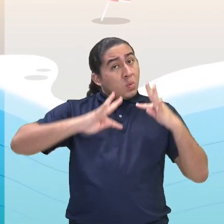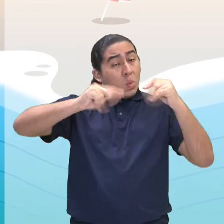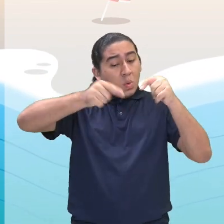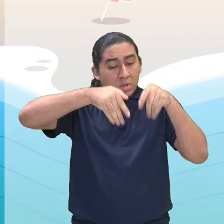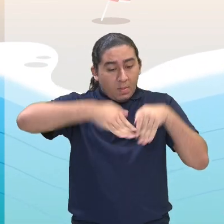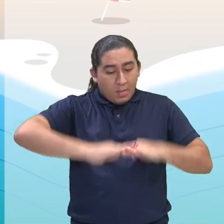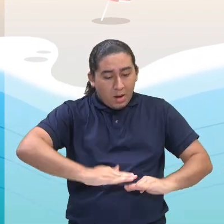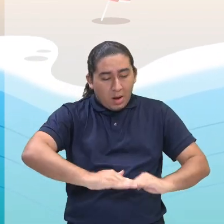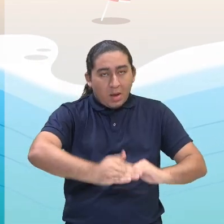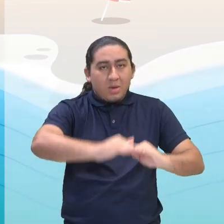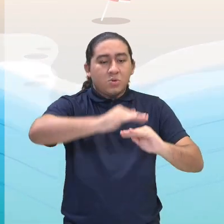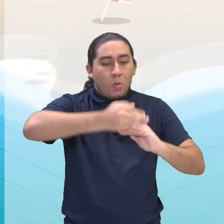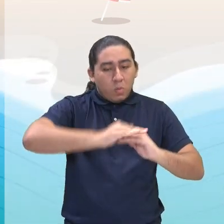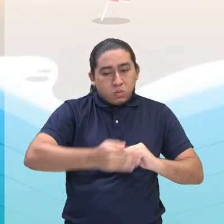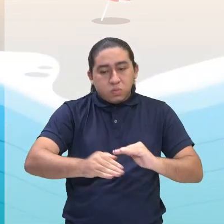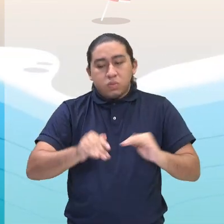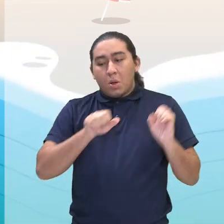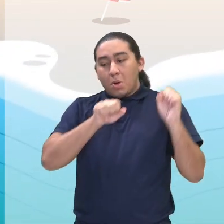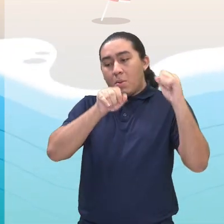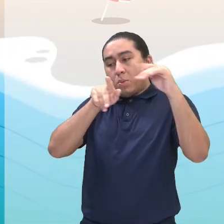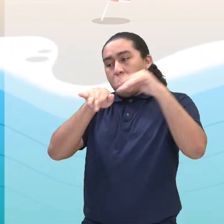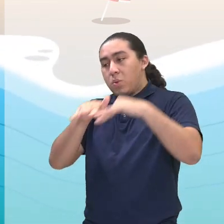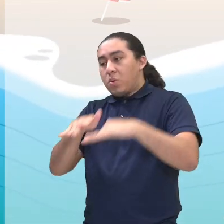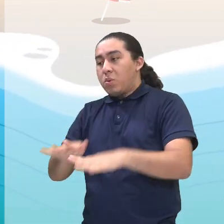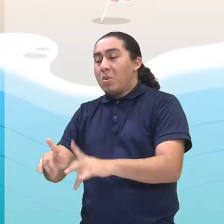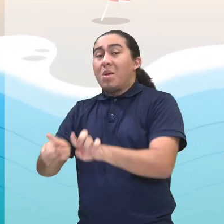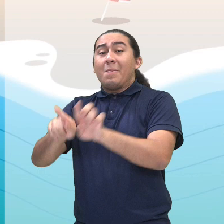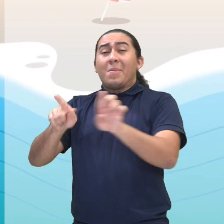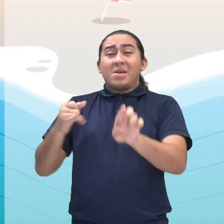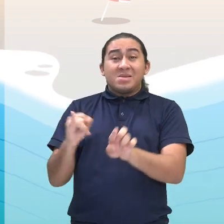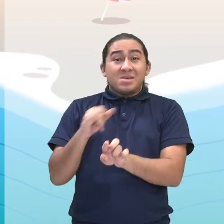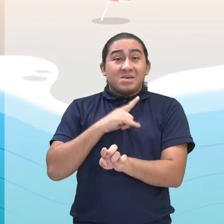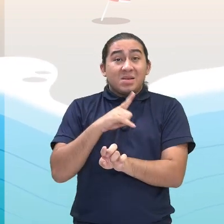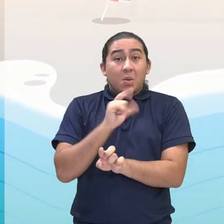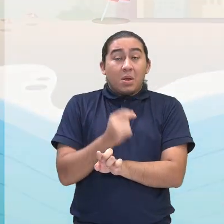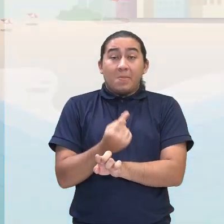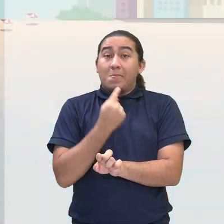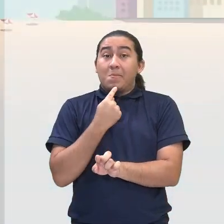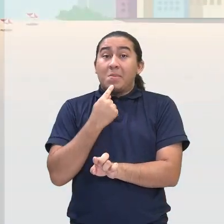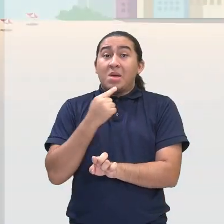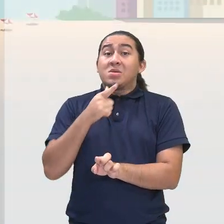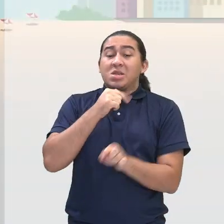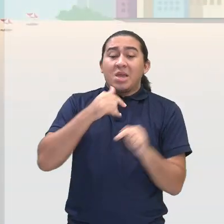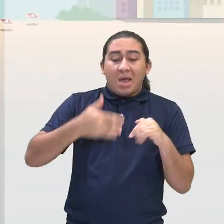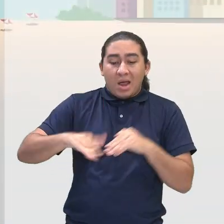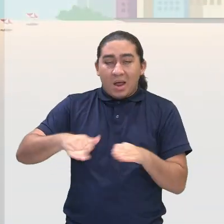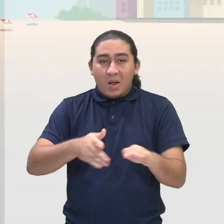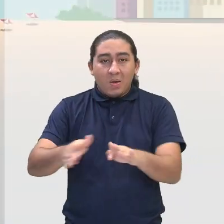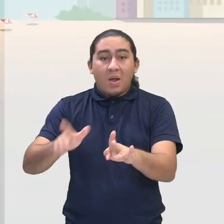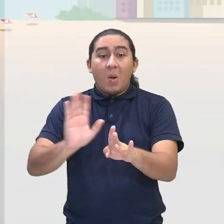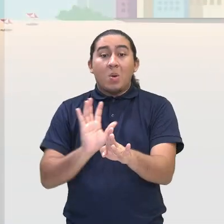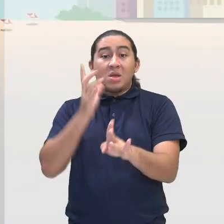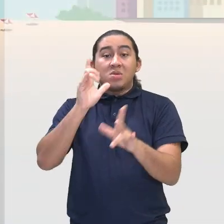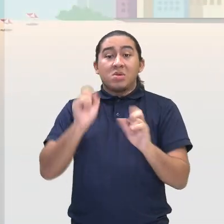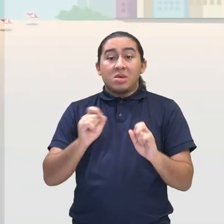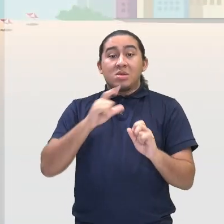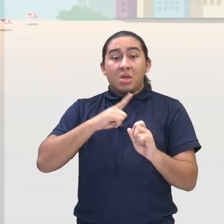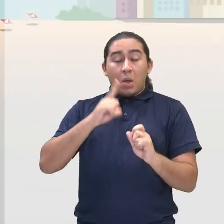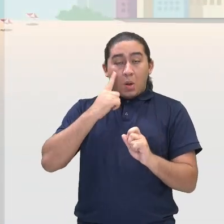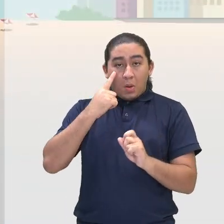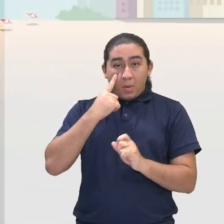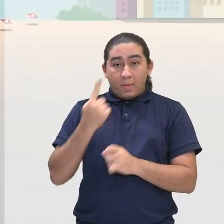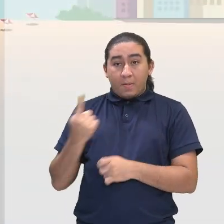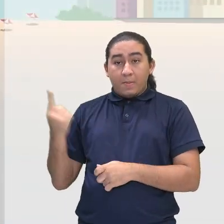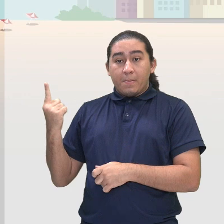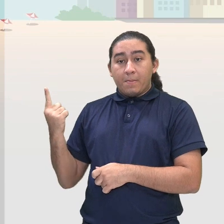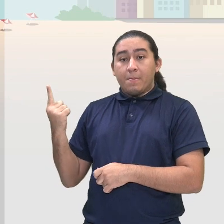da água. Mas quando alcança águas rasas, acontece algo chamado de empinamento de onda.